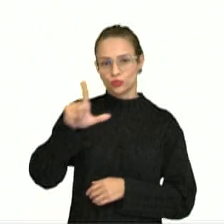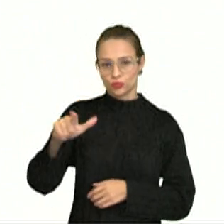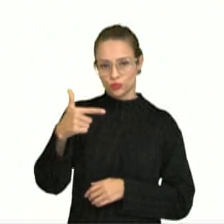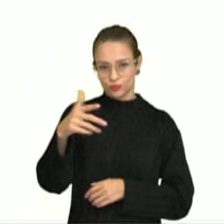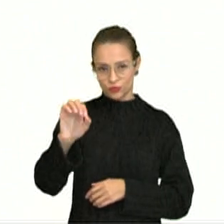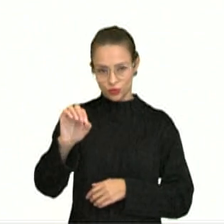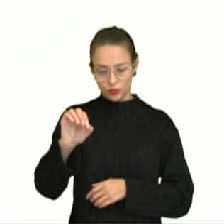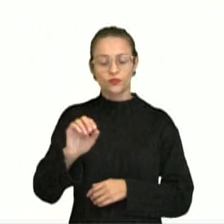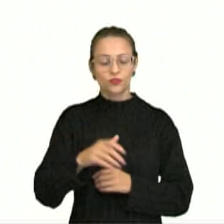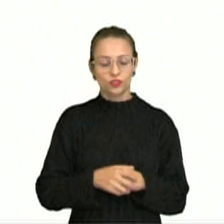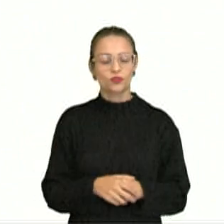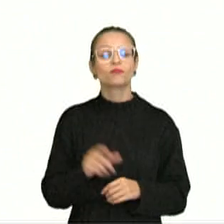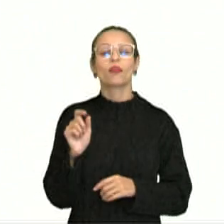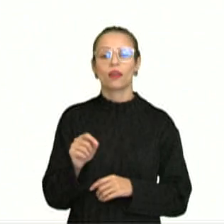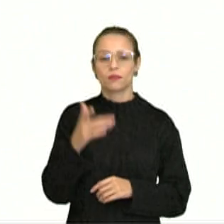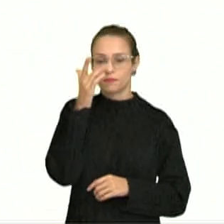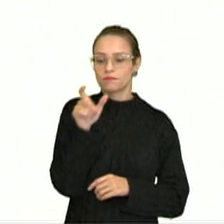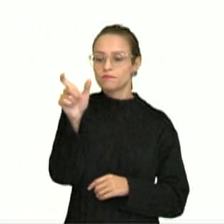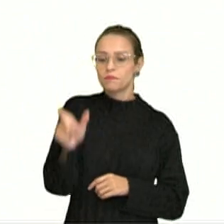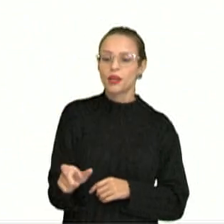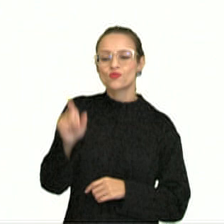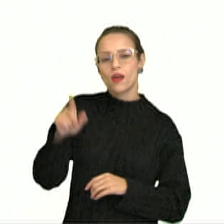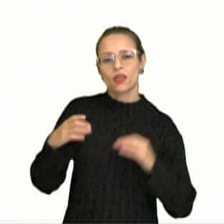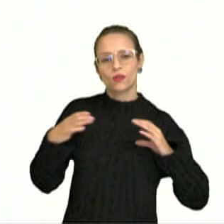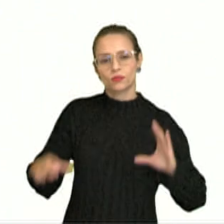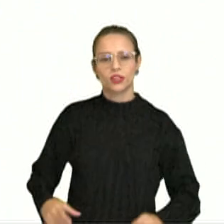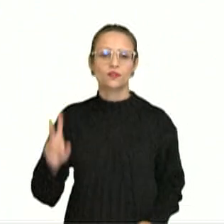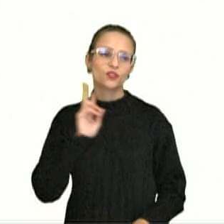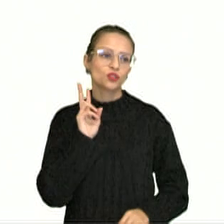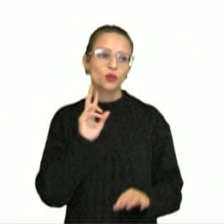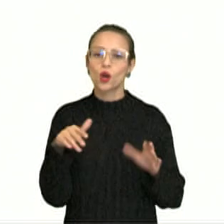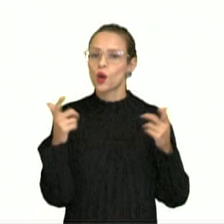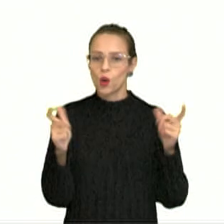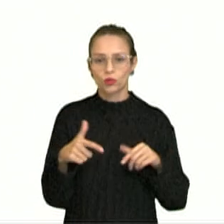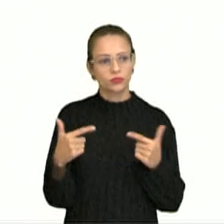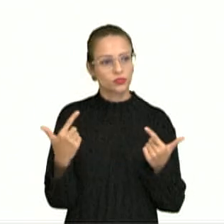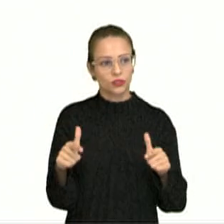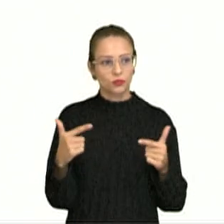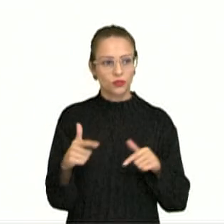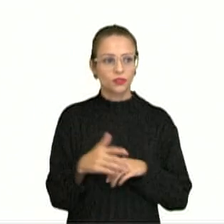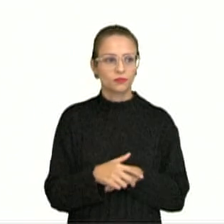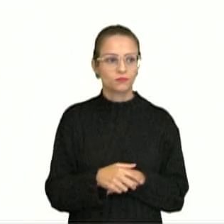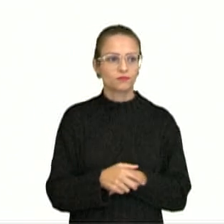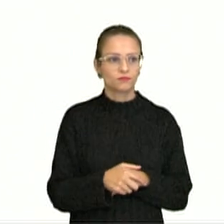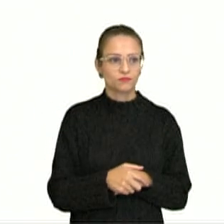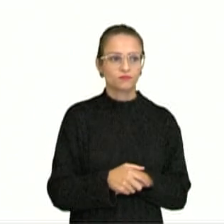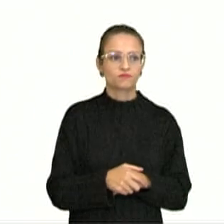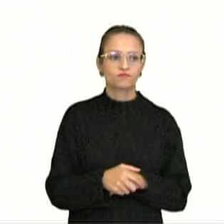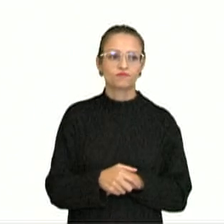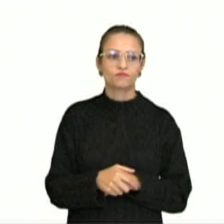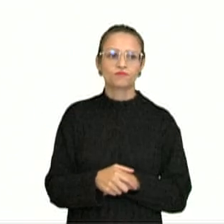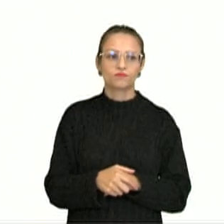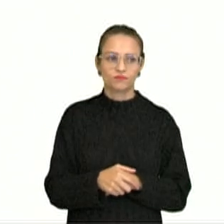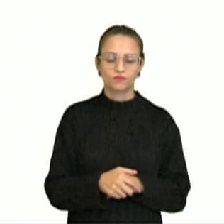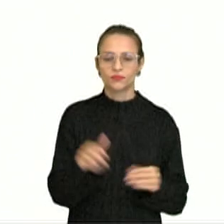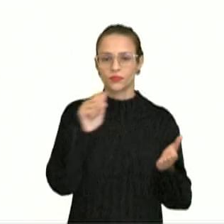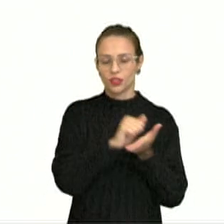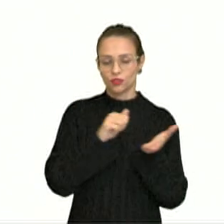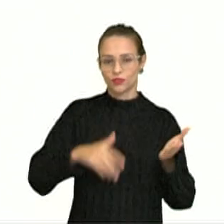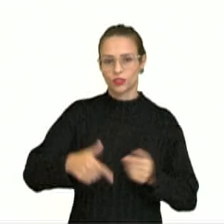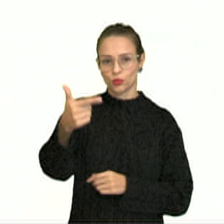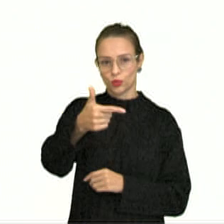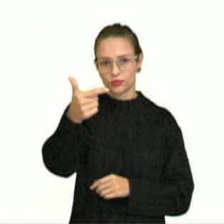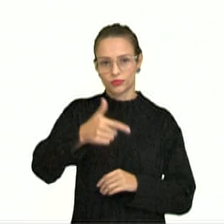Quem? Pessoas que se fazem de vítima. Onde? Isso não tem ali no trecho, então a gente não pode identificar. Atividade de